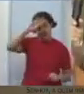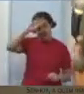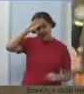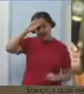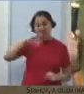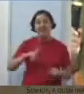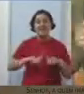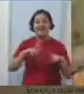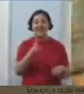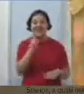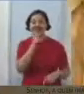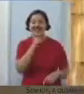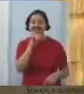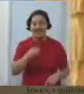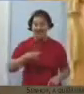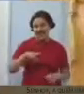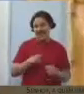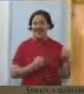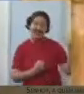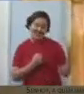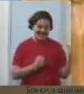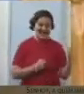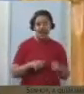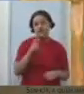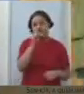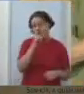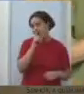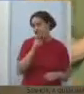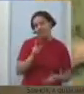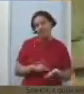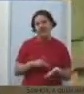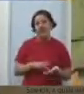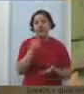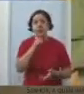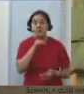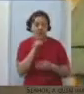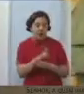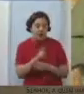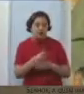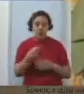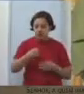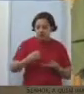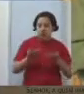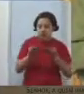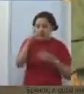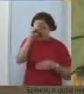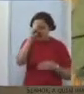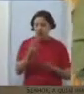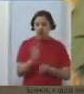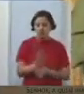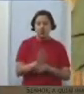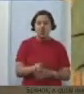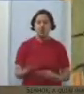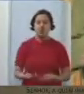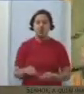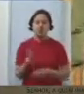ter que ir dançar, tá? Tchau. Mãe fica ali. Pai fica ali. E corre